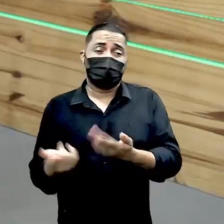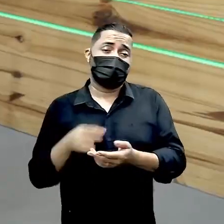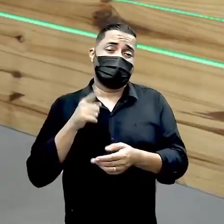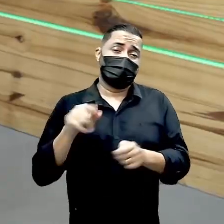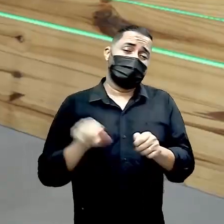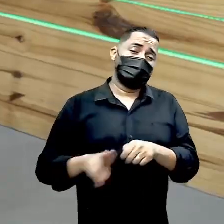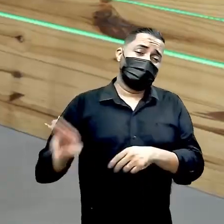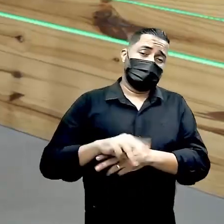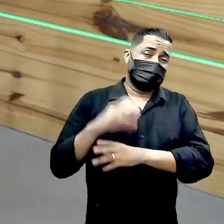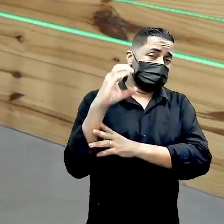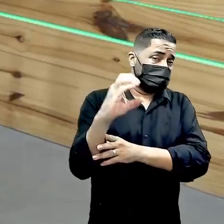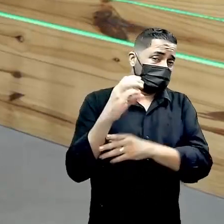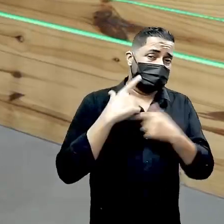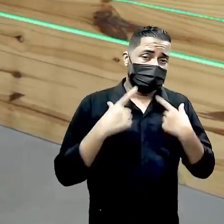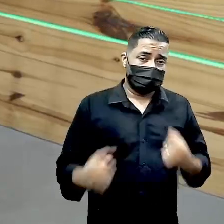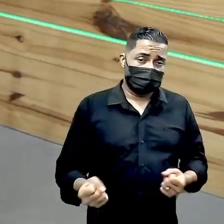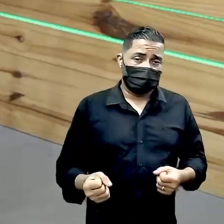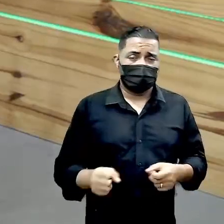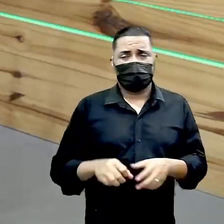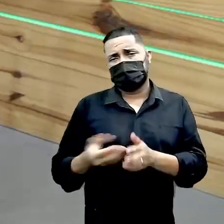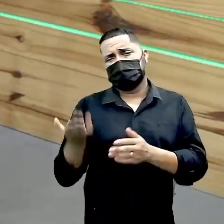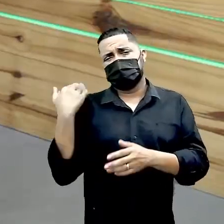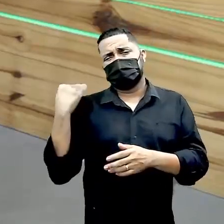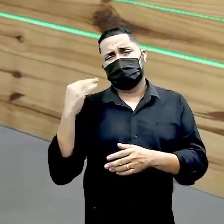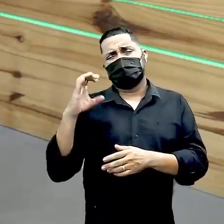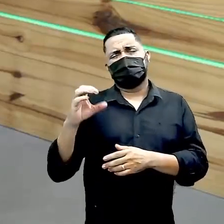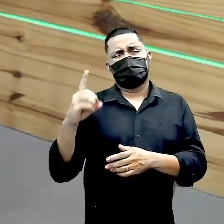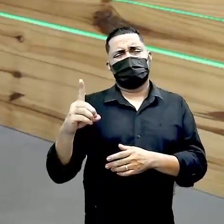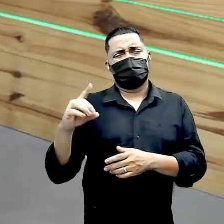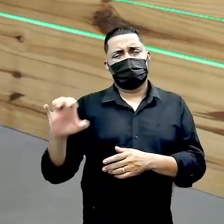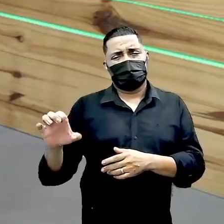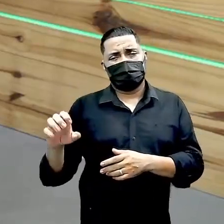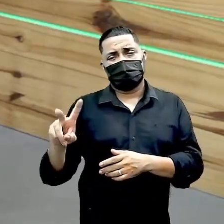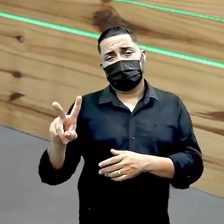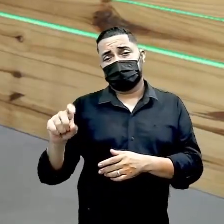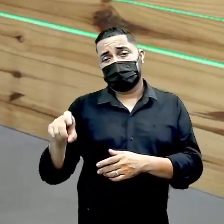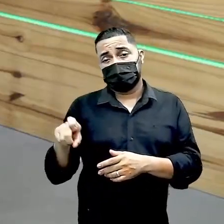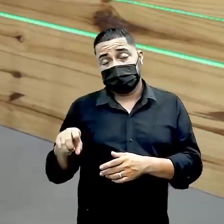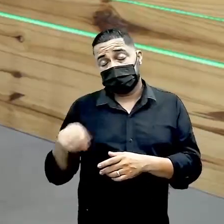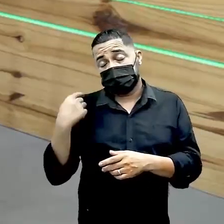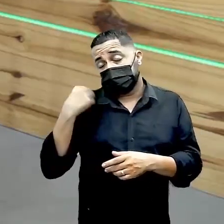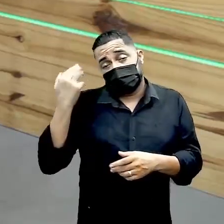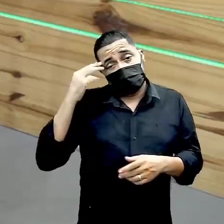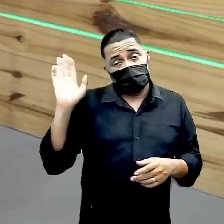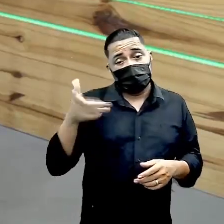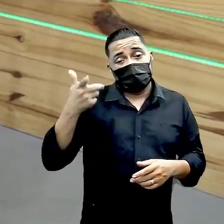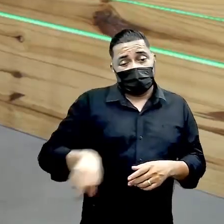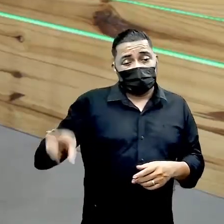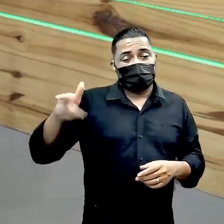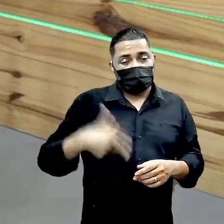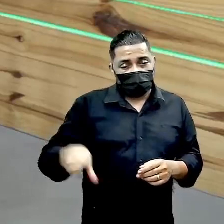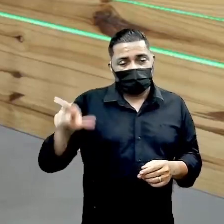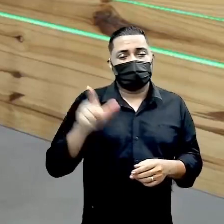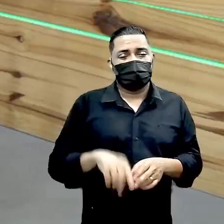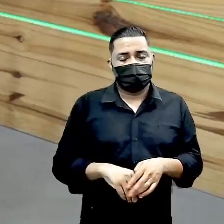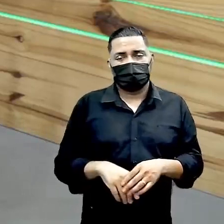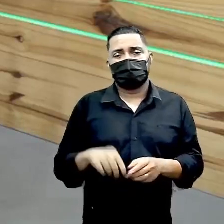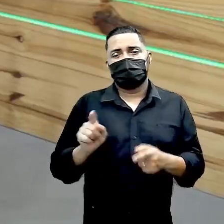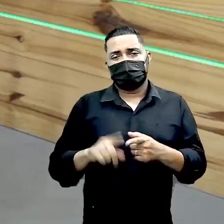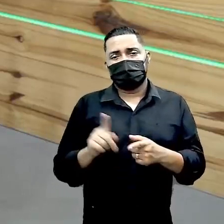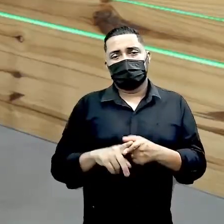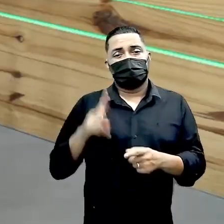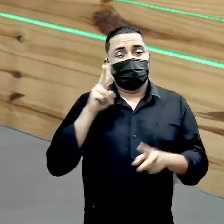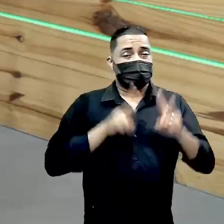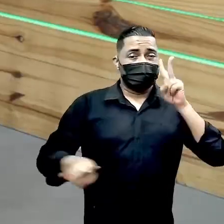pode editar até no antigo CodeBlocks. Eu sei nem mais se eles ainda estão atualizando. O próprio Visual Studio é uma